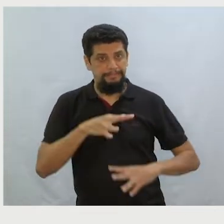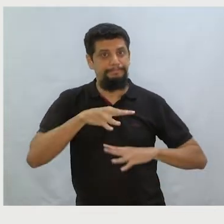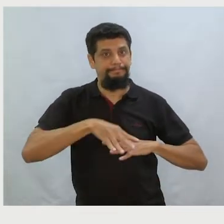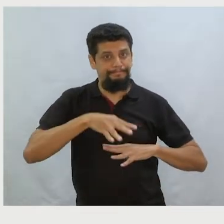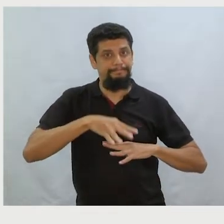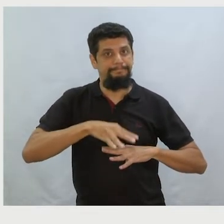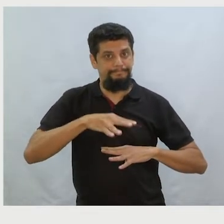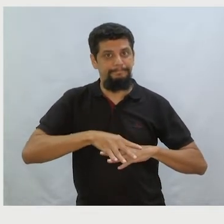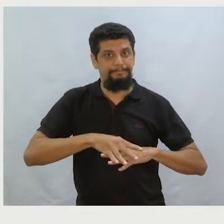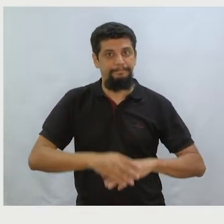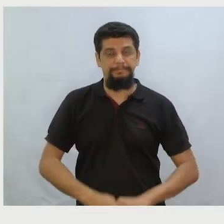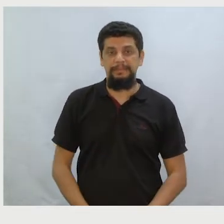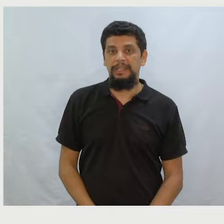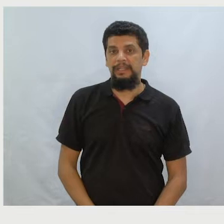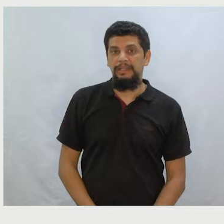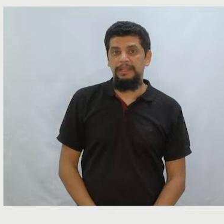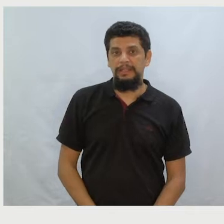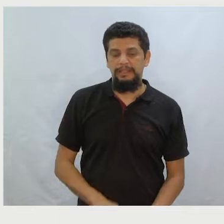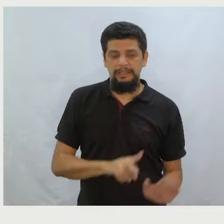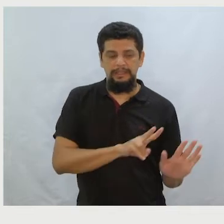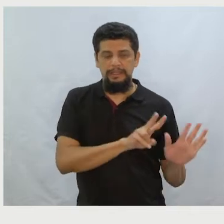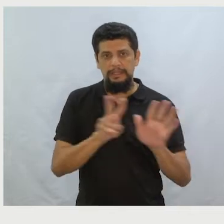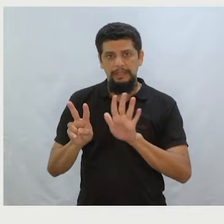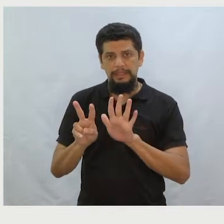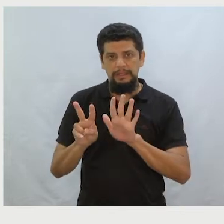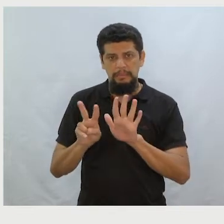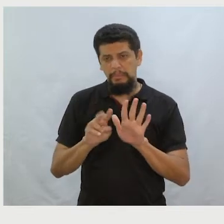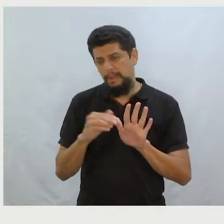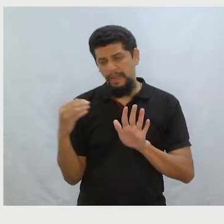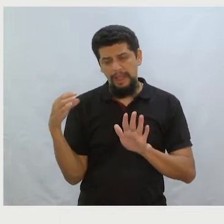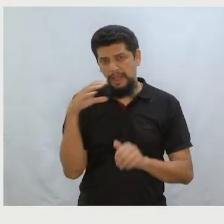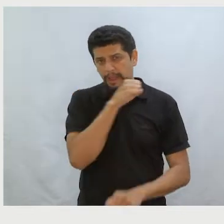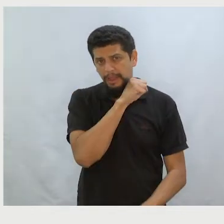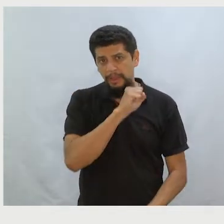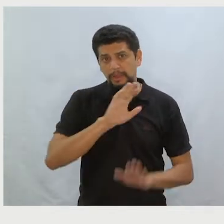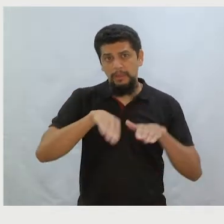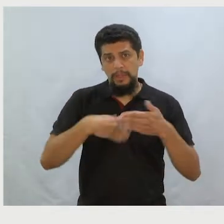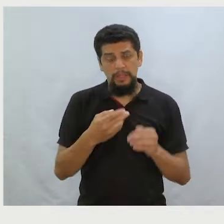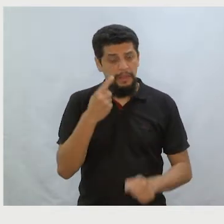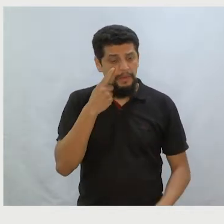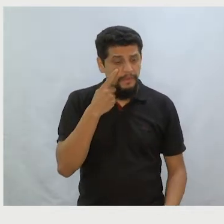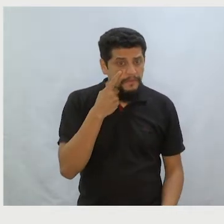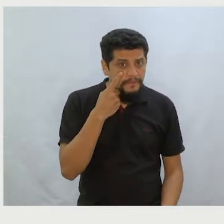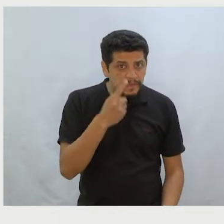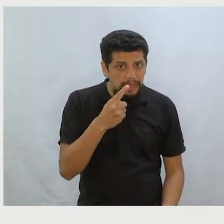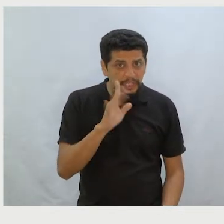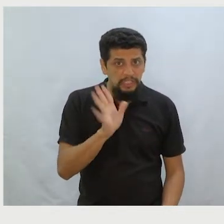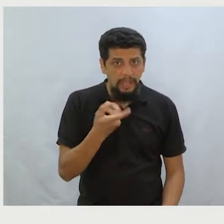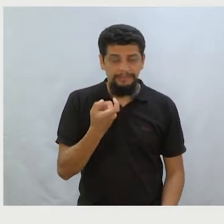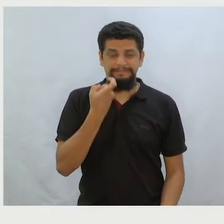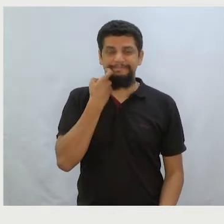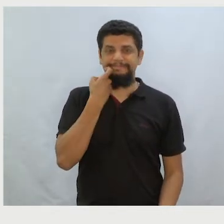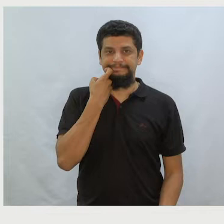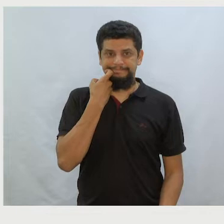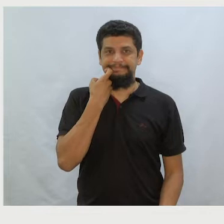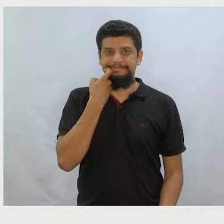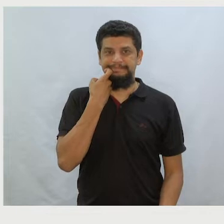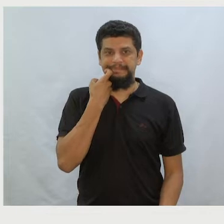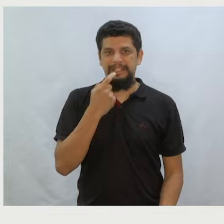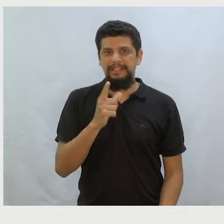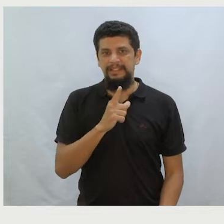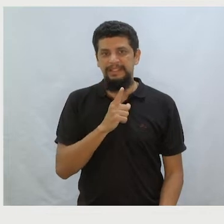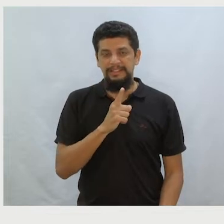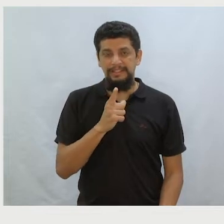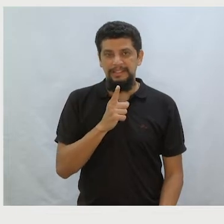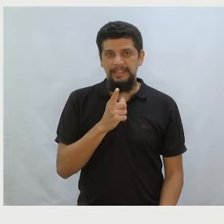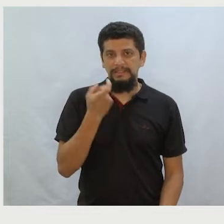de matemática a semana passou bem rápido e quando a gente viu já era sexta-feira